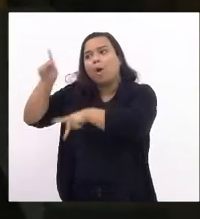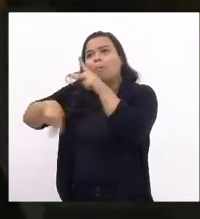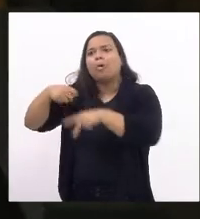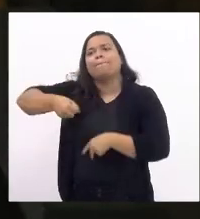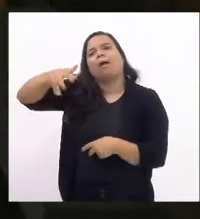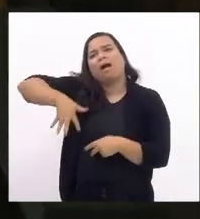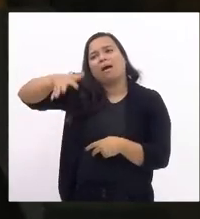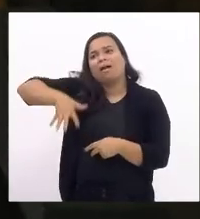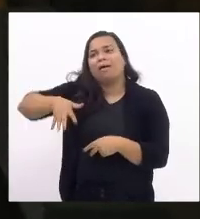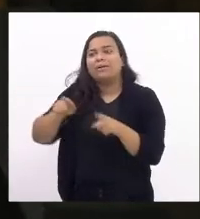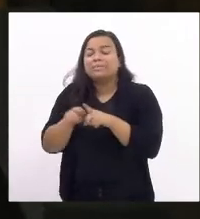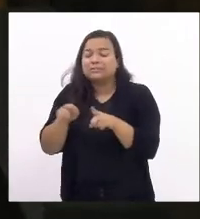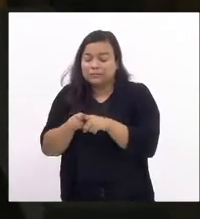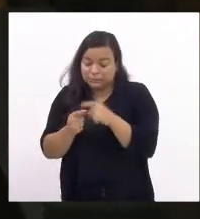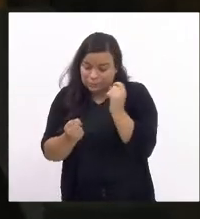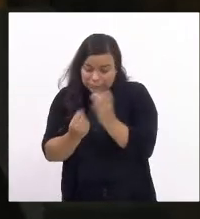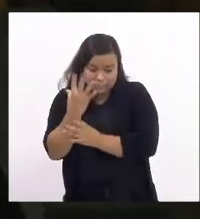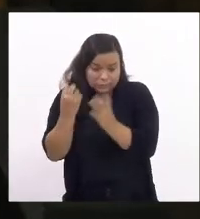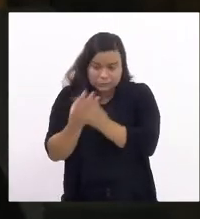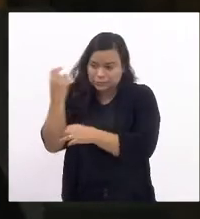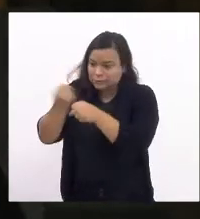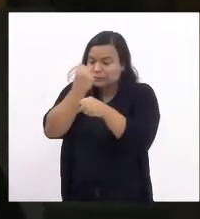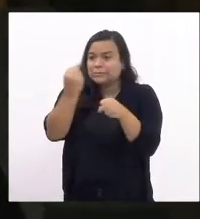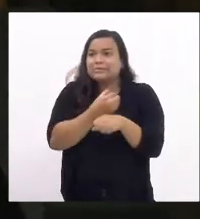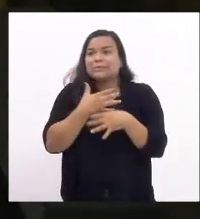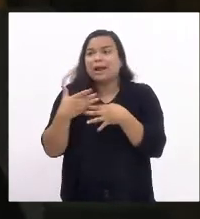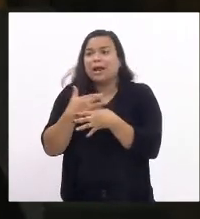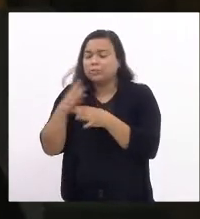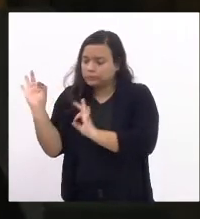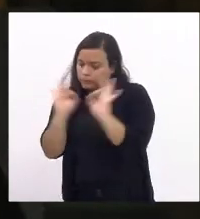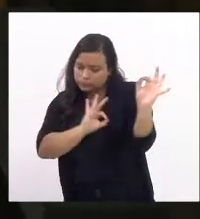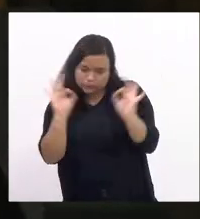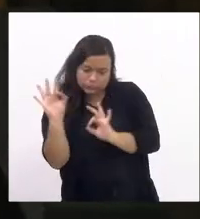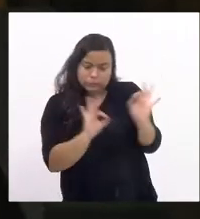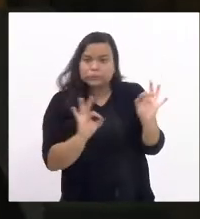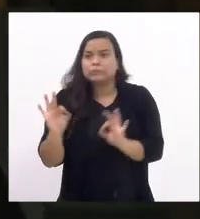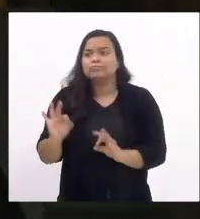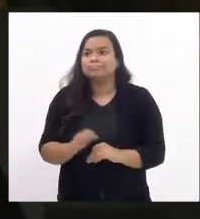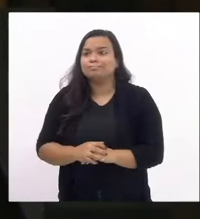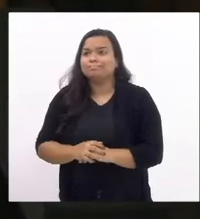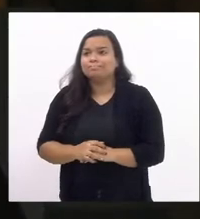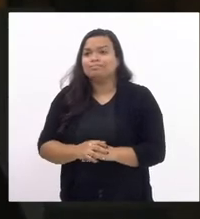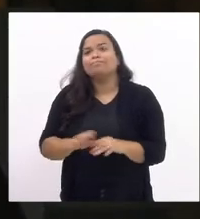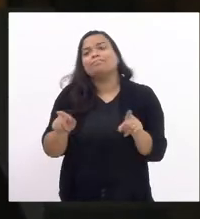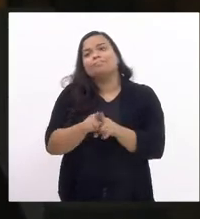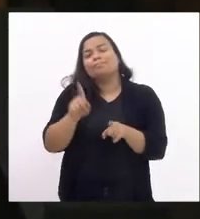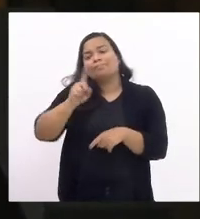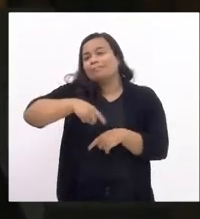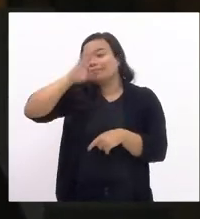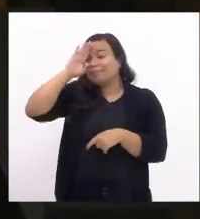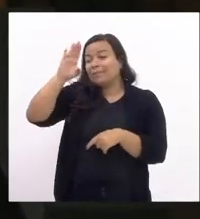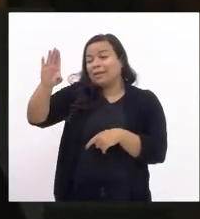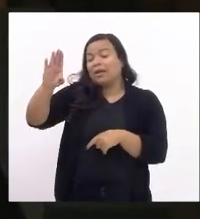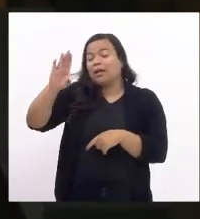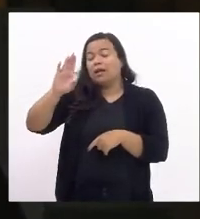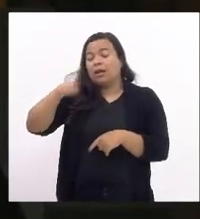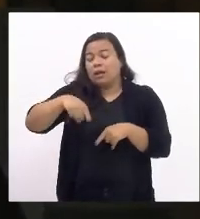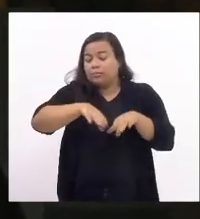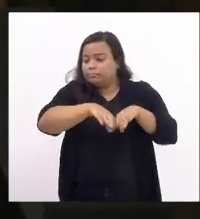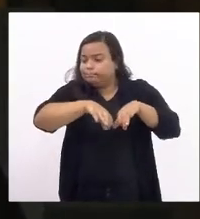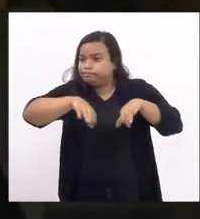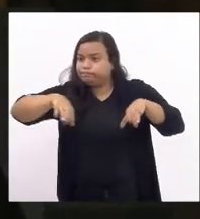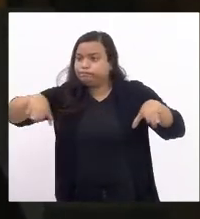aí, fundamental, senhora presidente, é a galeria de 3.200 metros do